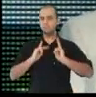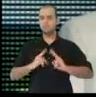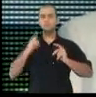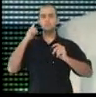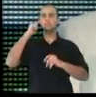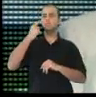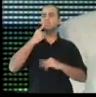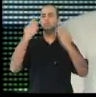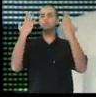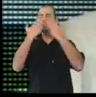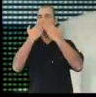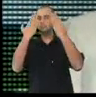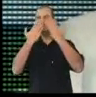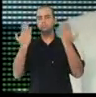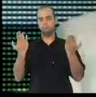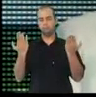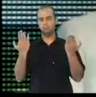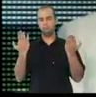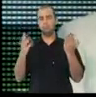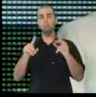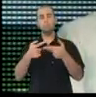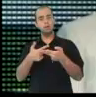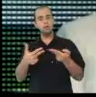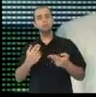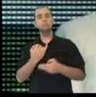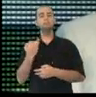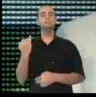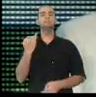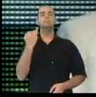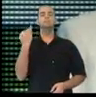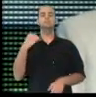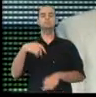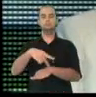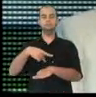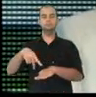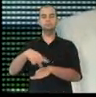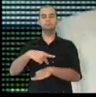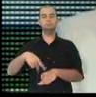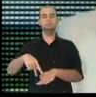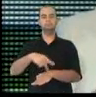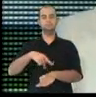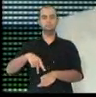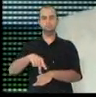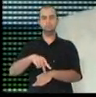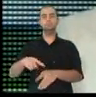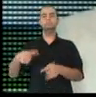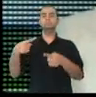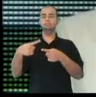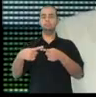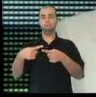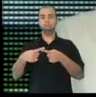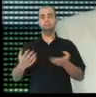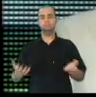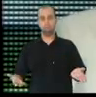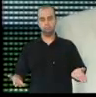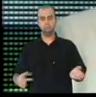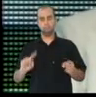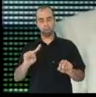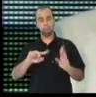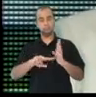visuais, algo muito importante para um país. Primeiro, porque isso